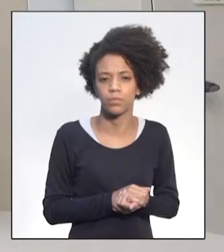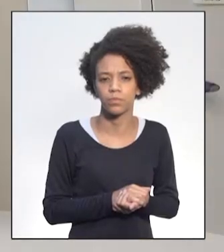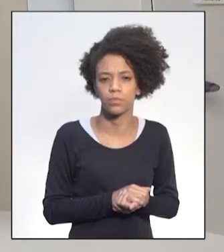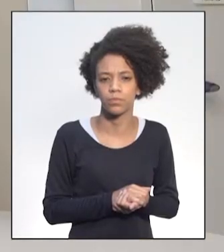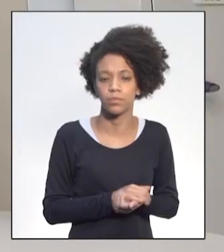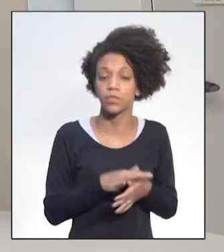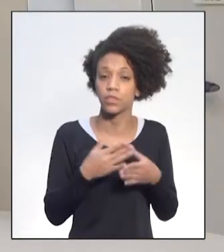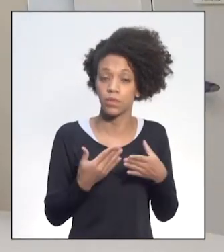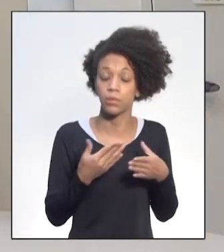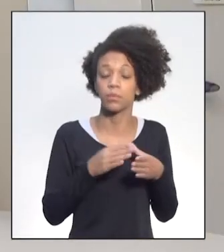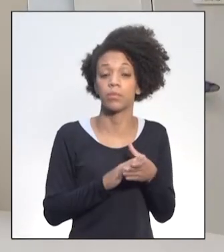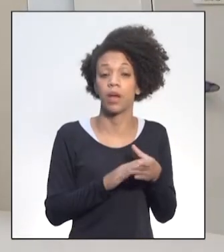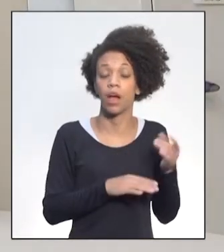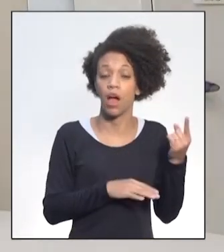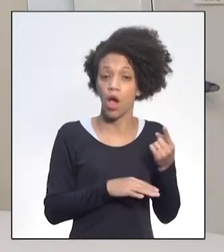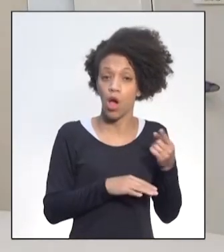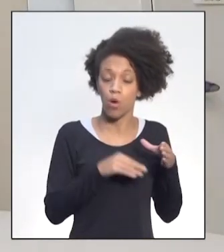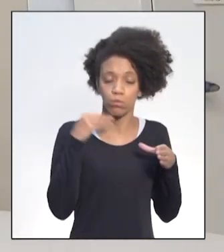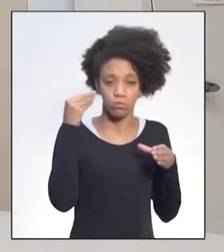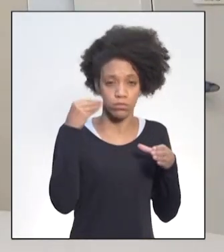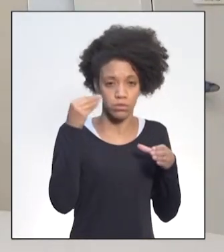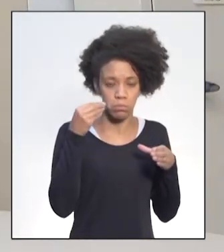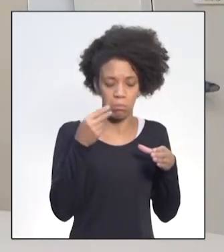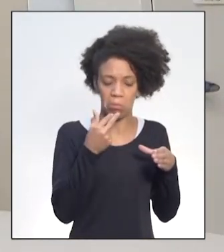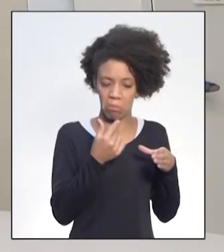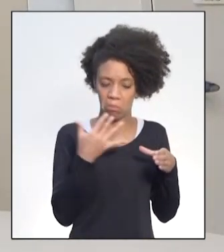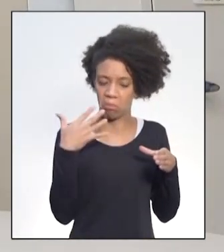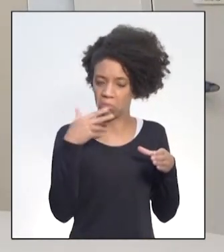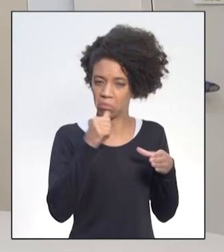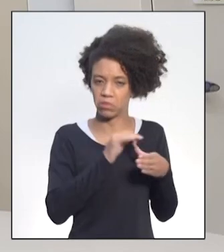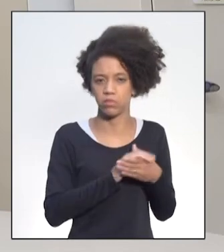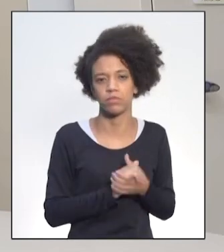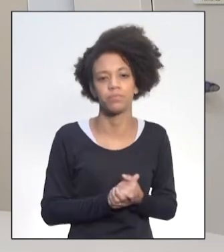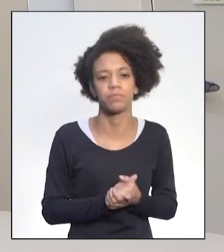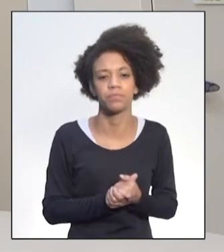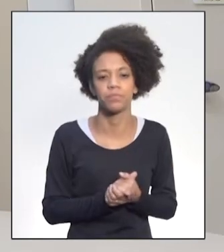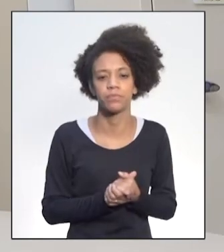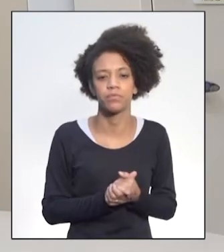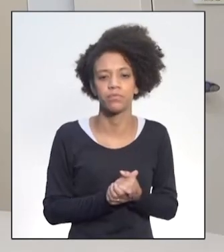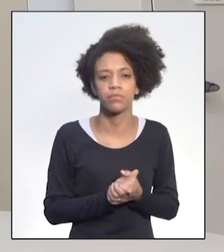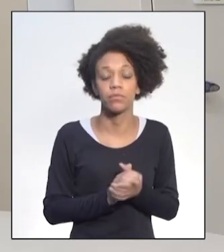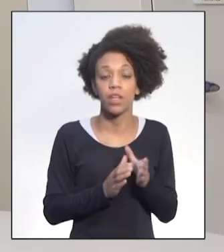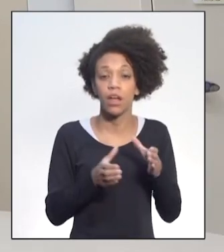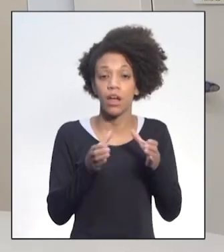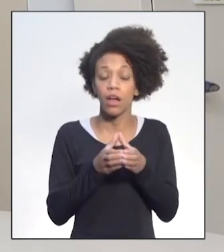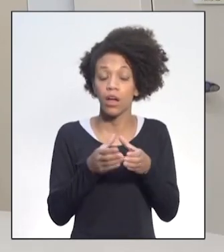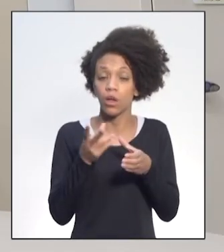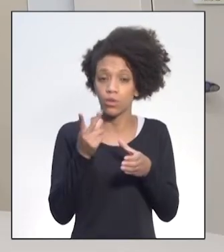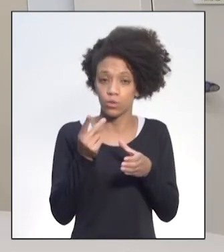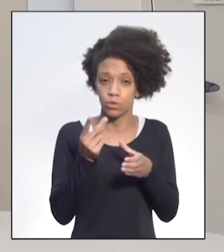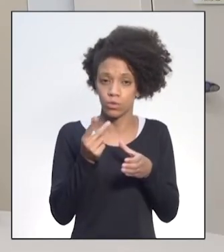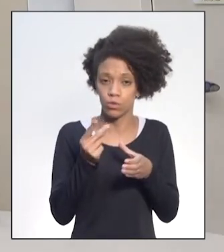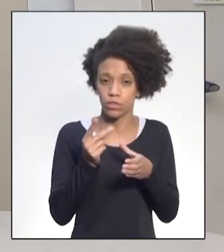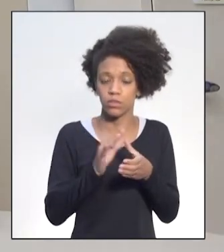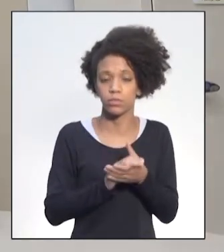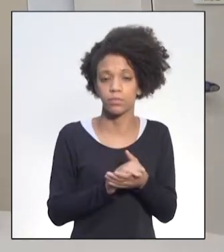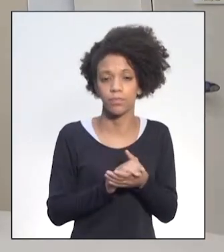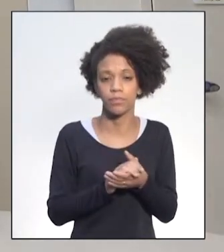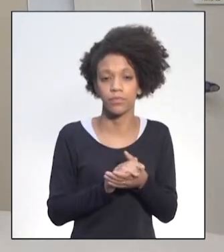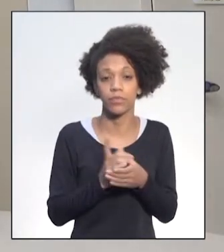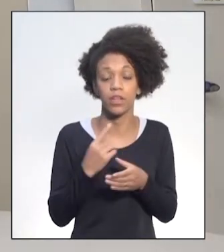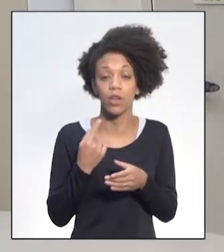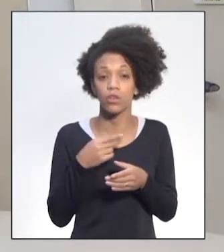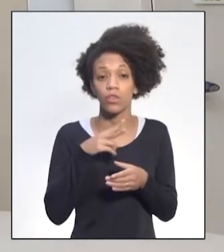Então, a solução 1, olha que cor bonita que ele ficou. Na solução 2, que é o